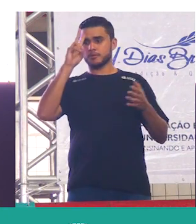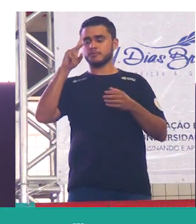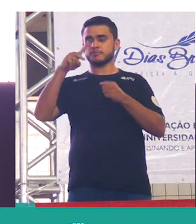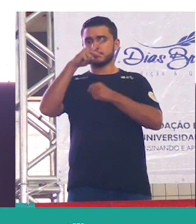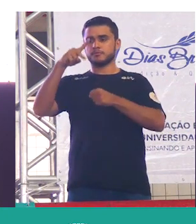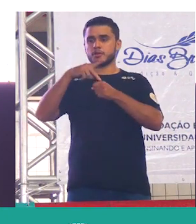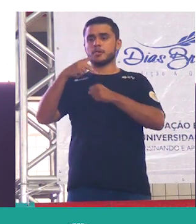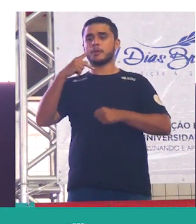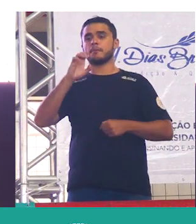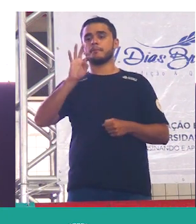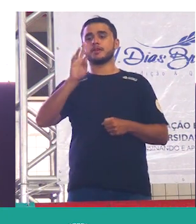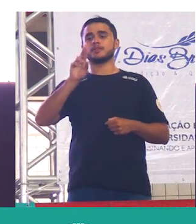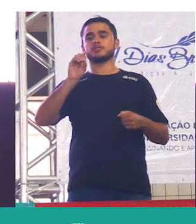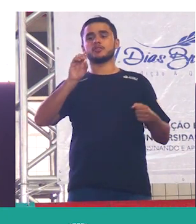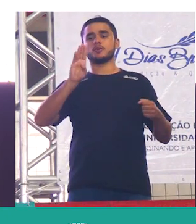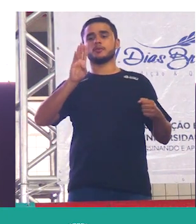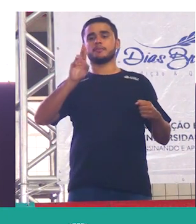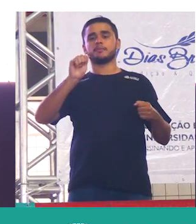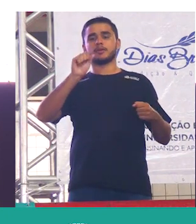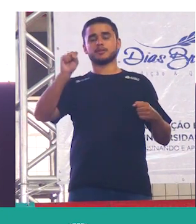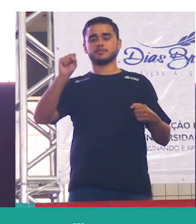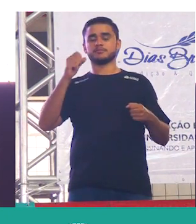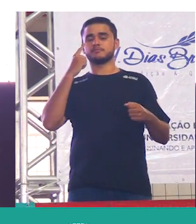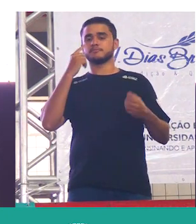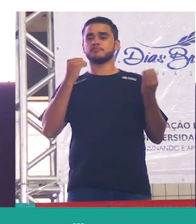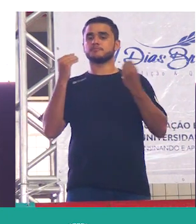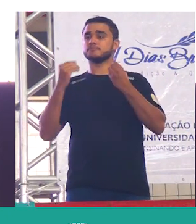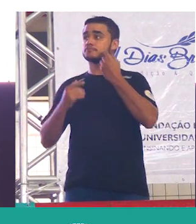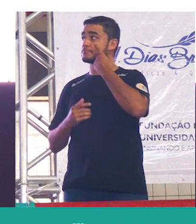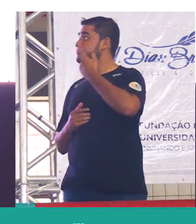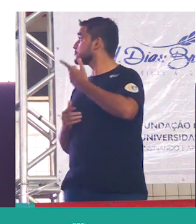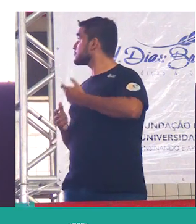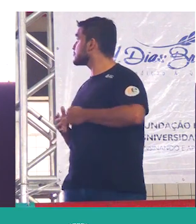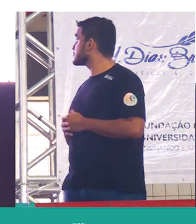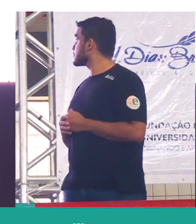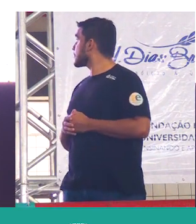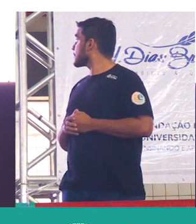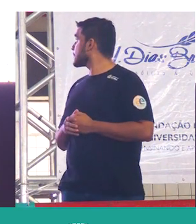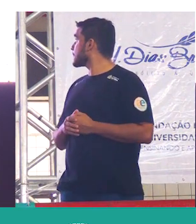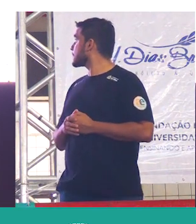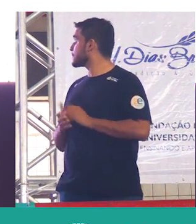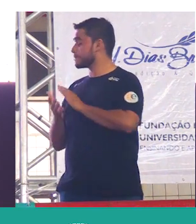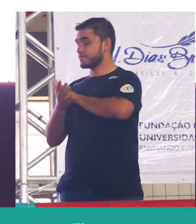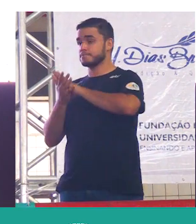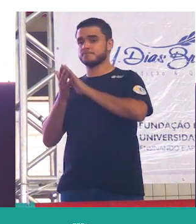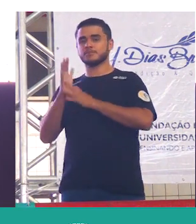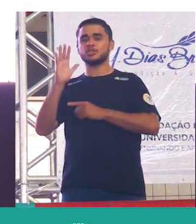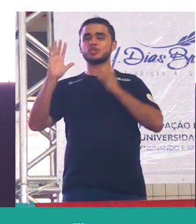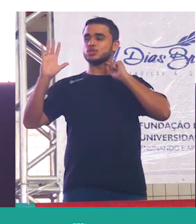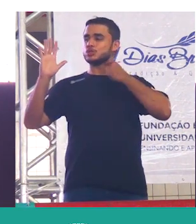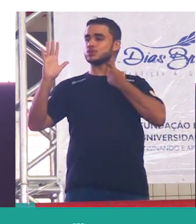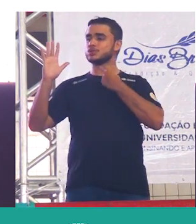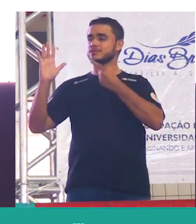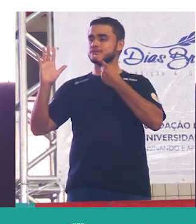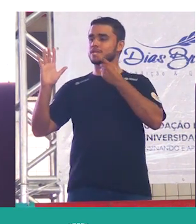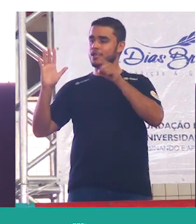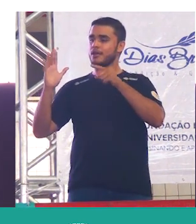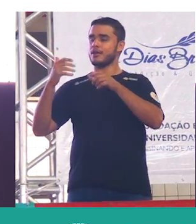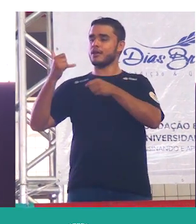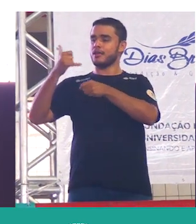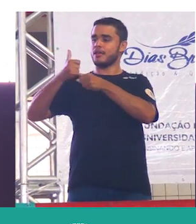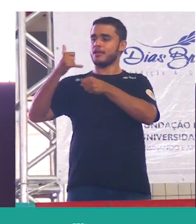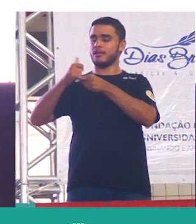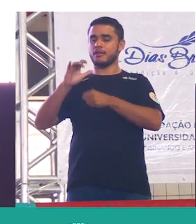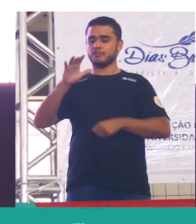foto muito emblemática do Vargas com a mão direita suja de petróleo, provando